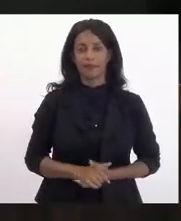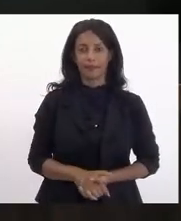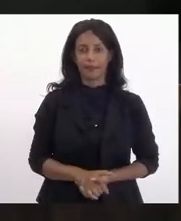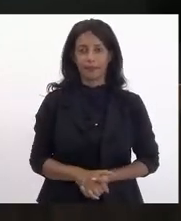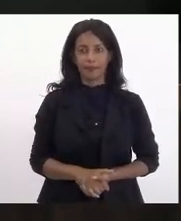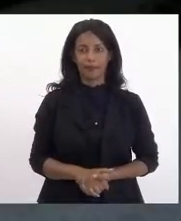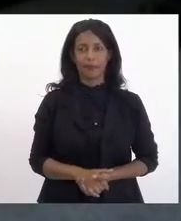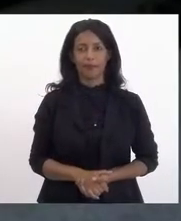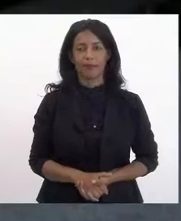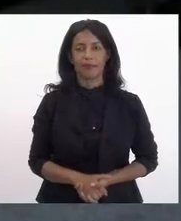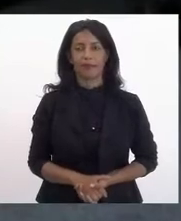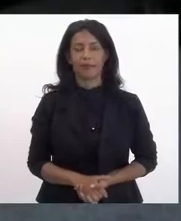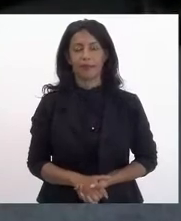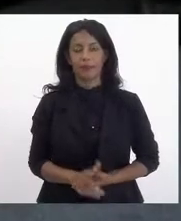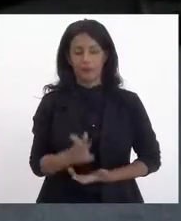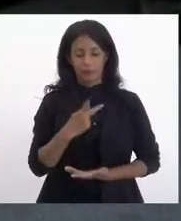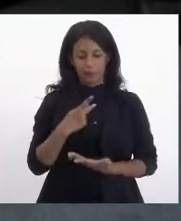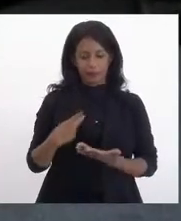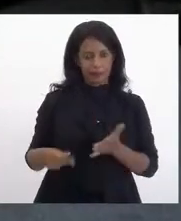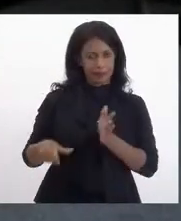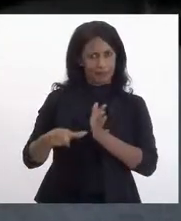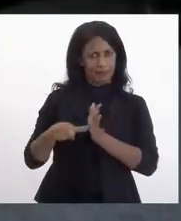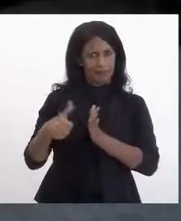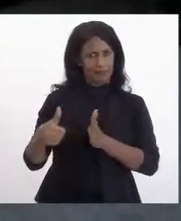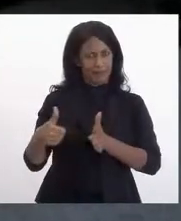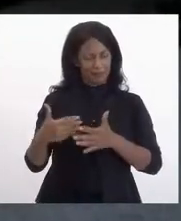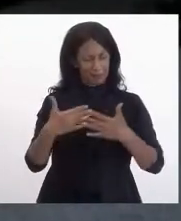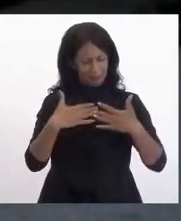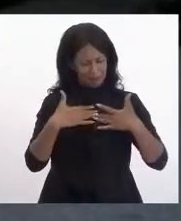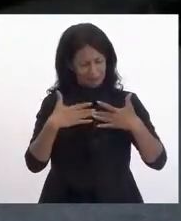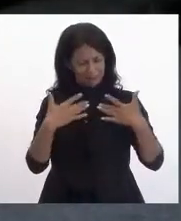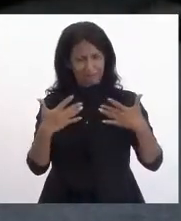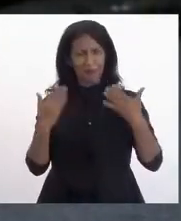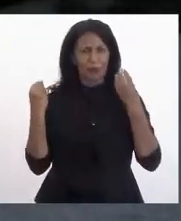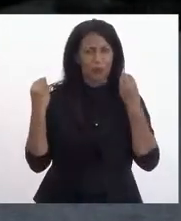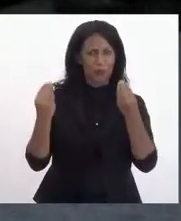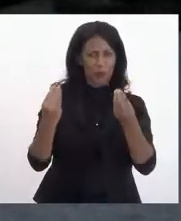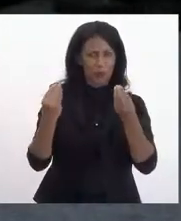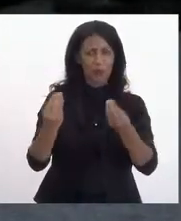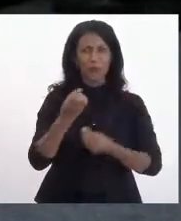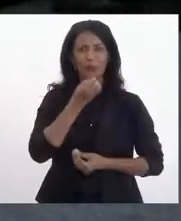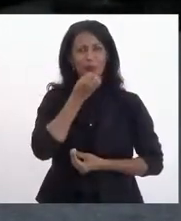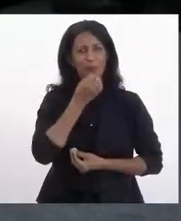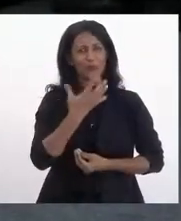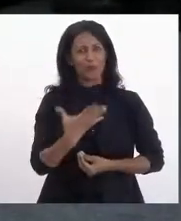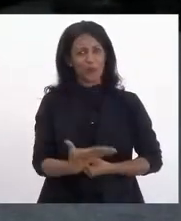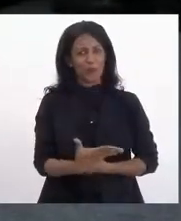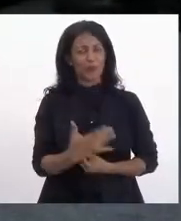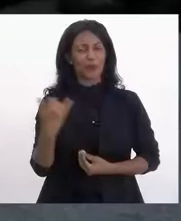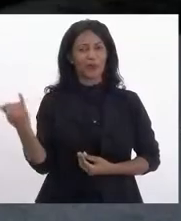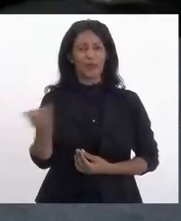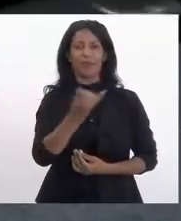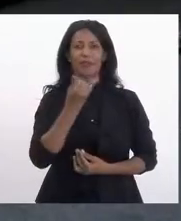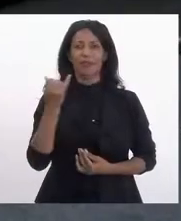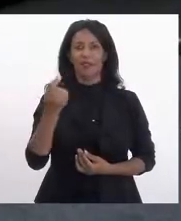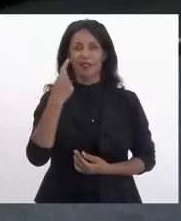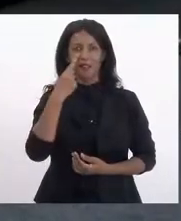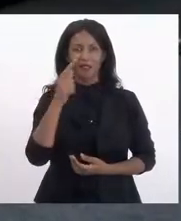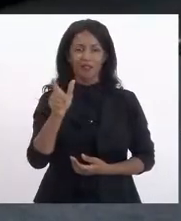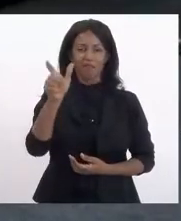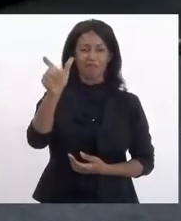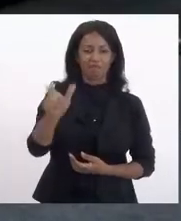eu quero primeiro saudar Vossa Excelência, dizer o quanto é bom e o quanto é importante ver uma